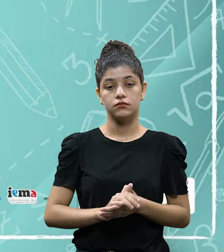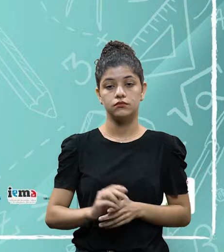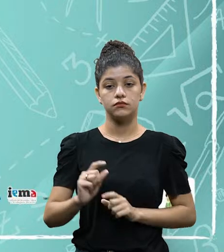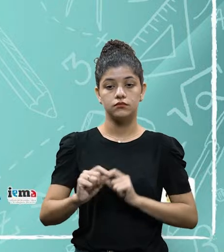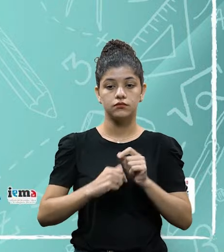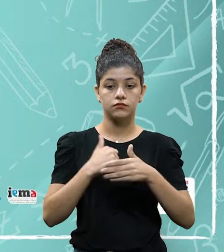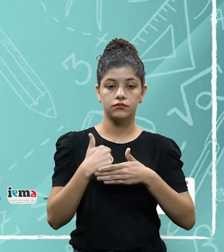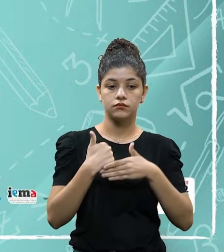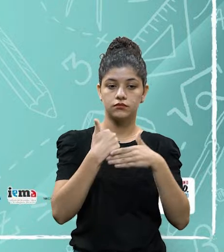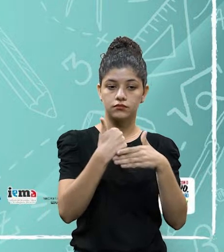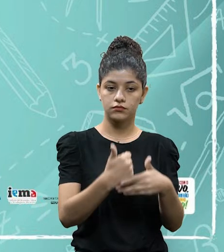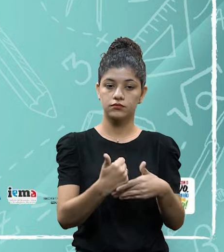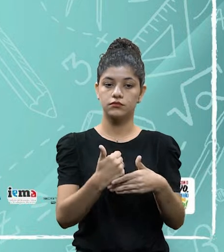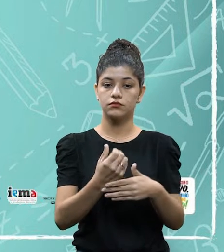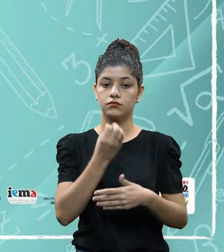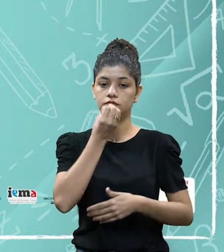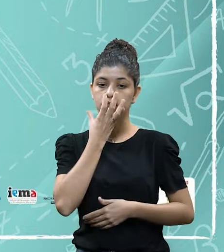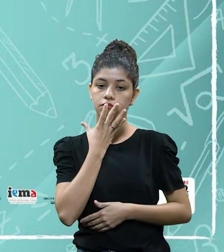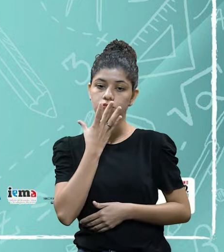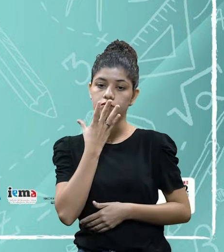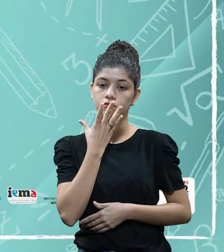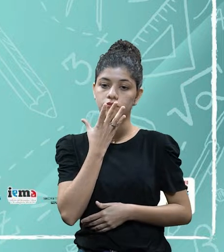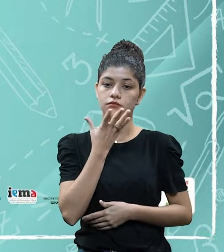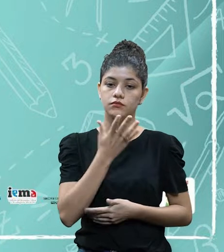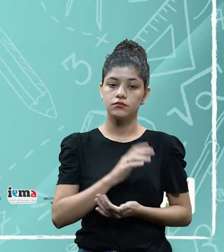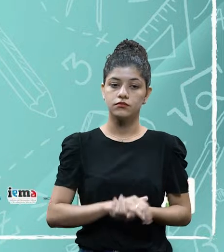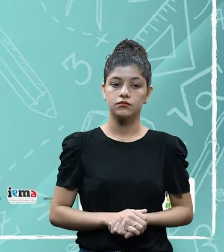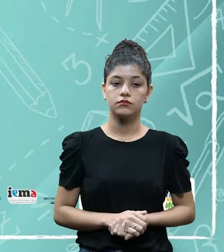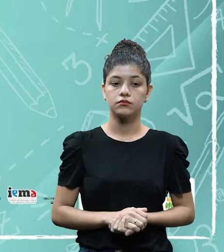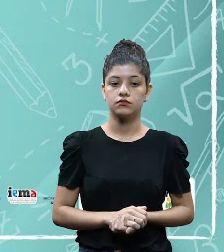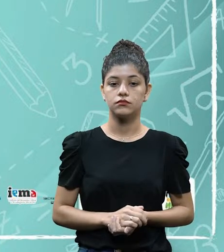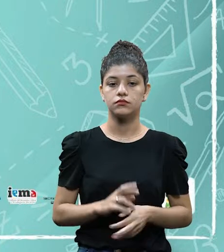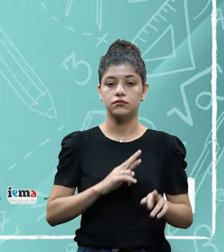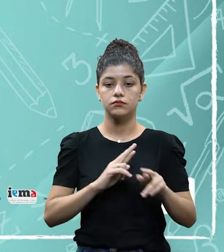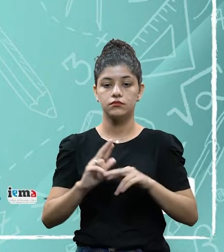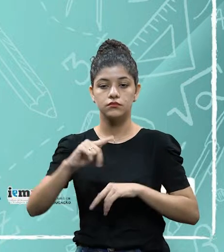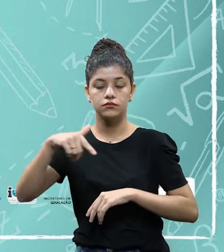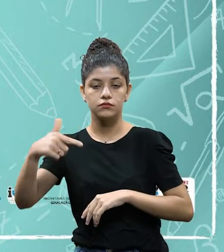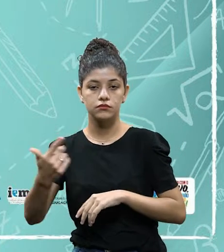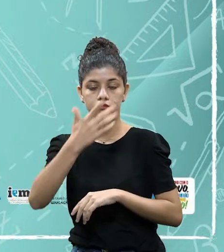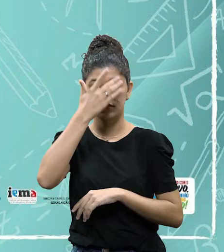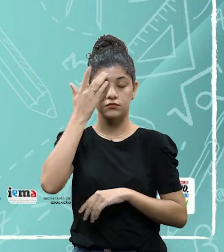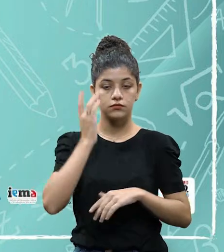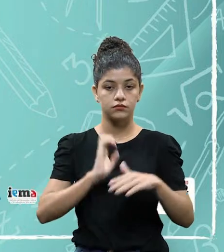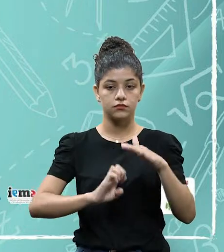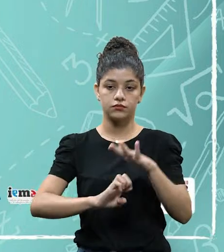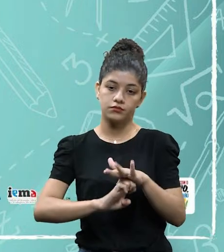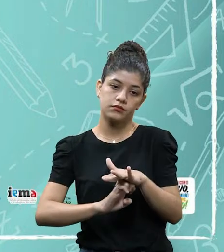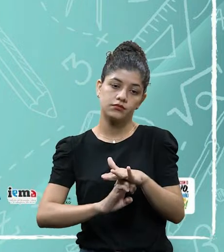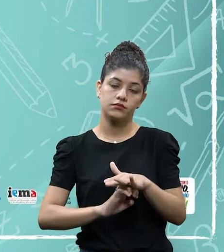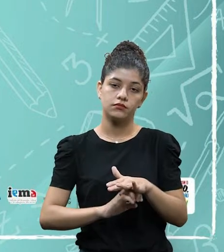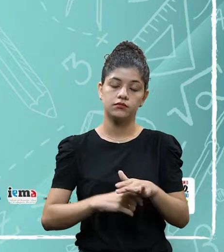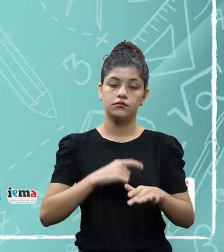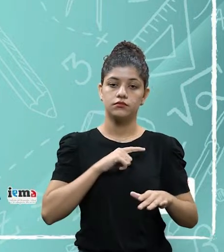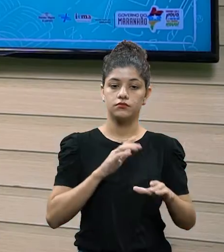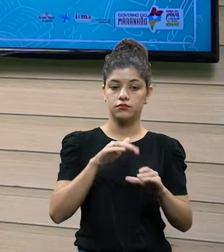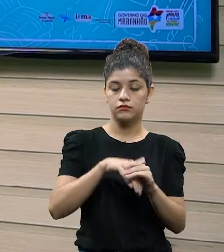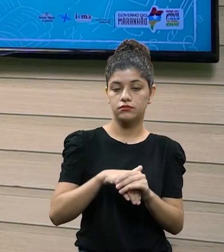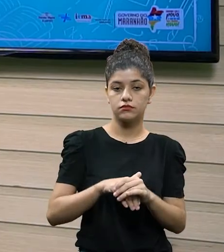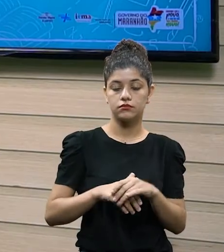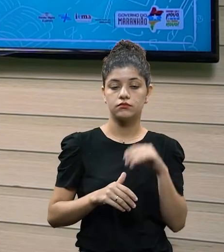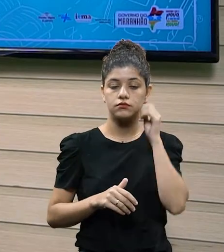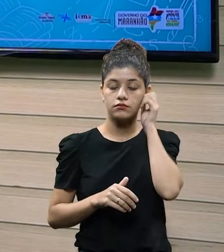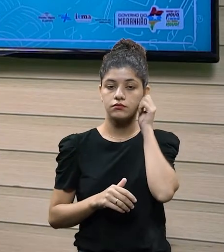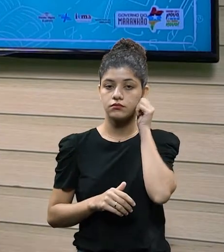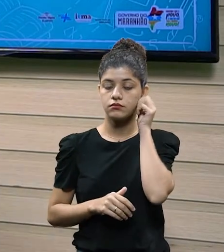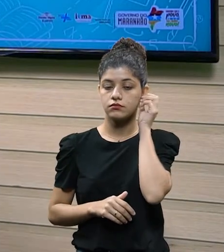para ajudá-la a ganhar ou manter uma vantagem autossustentada em relação aos demais concorrentes do mercado no qual está inserida. Então